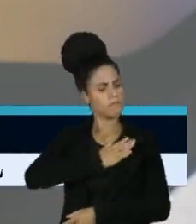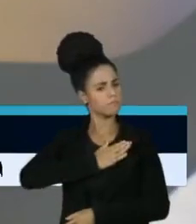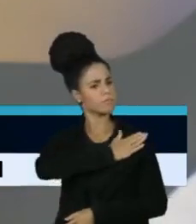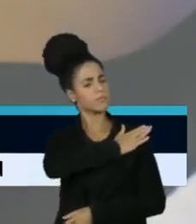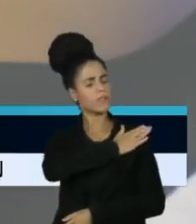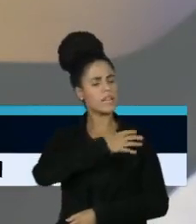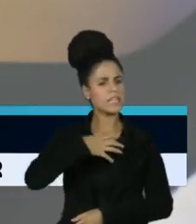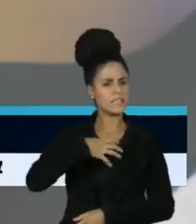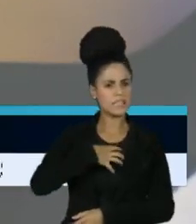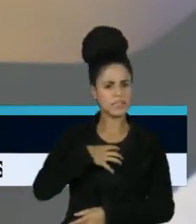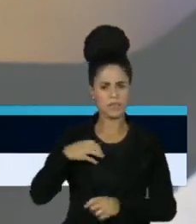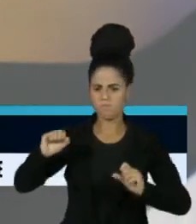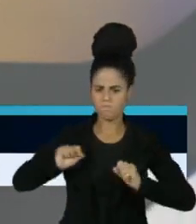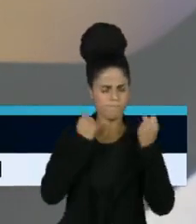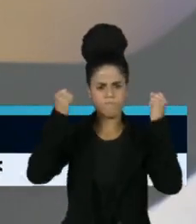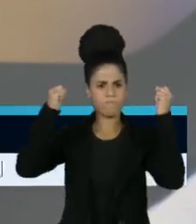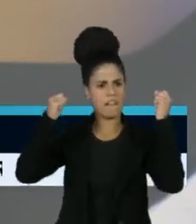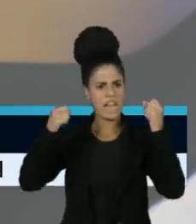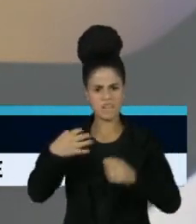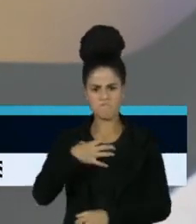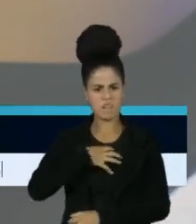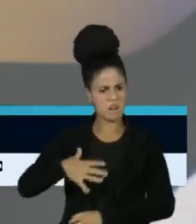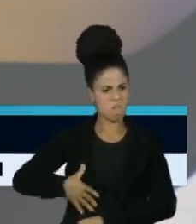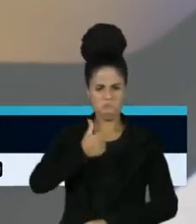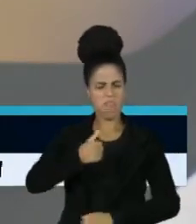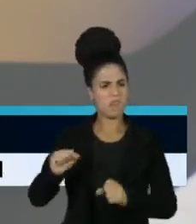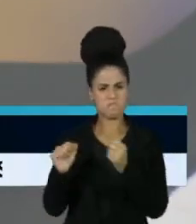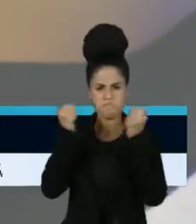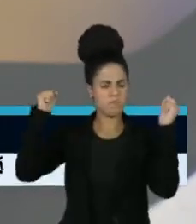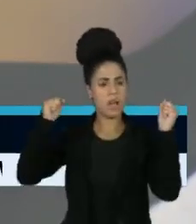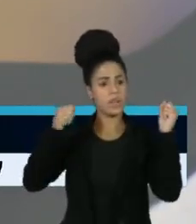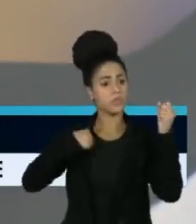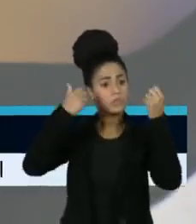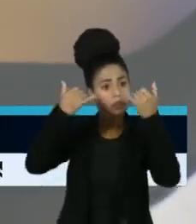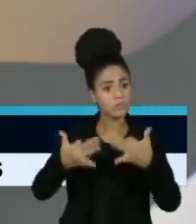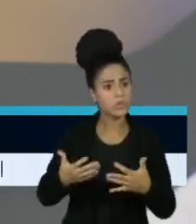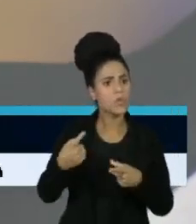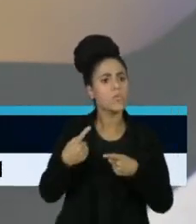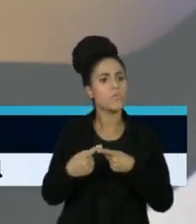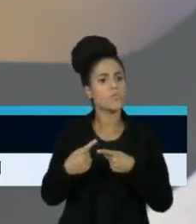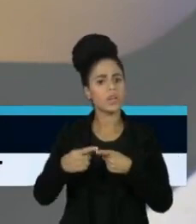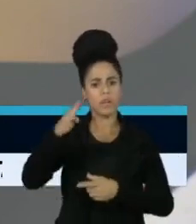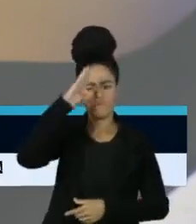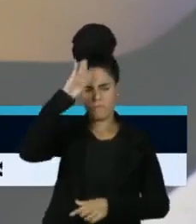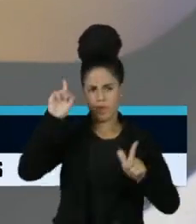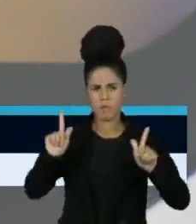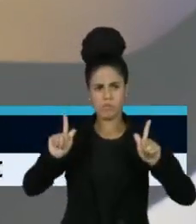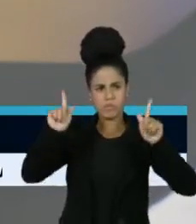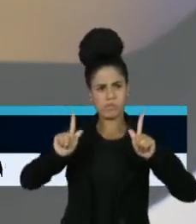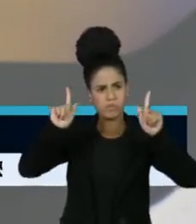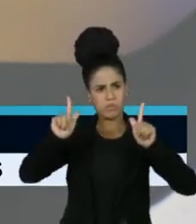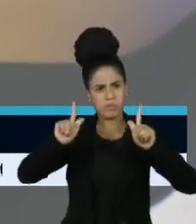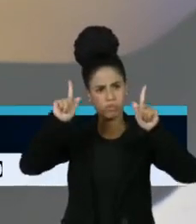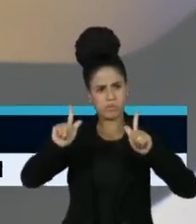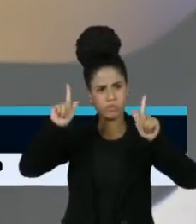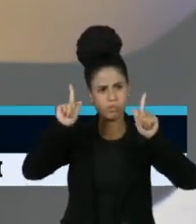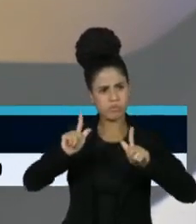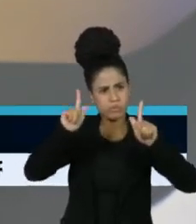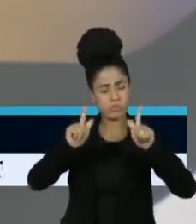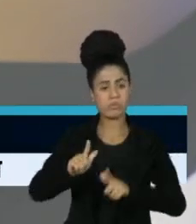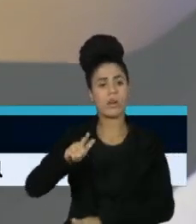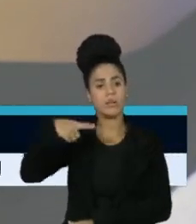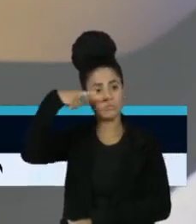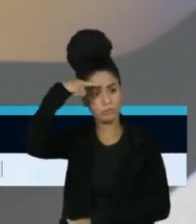muito irritados, ofendidos, não é? Como eles disseram, com uma manifestação do Luiz Roberto